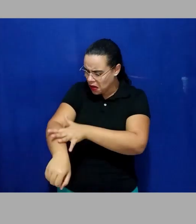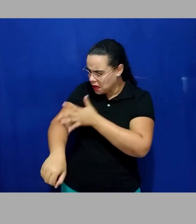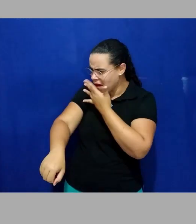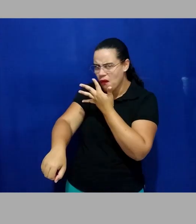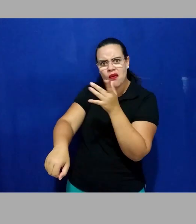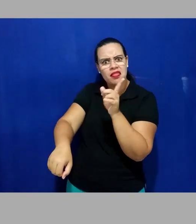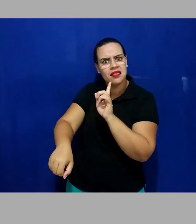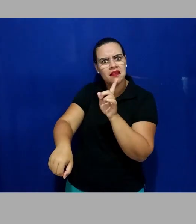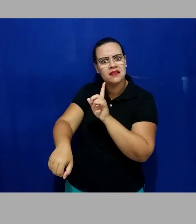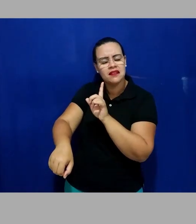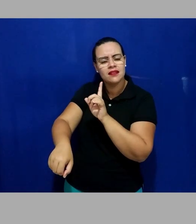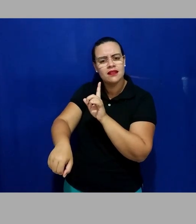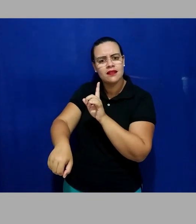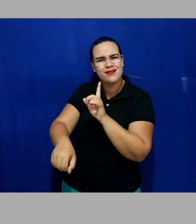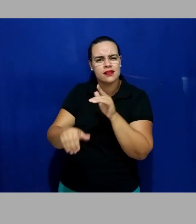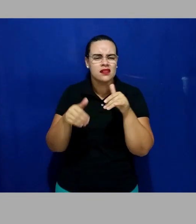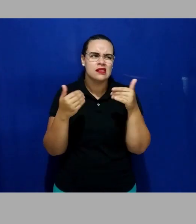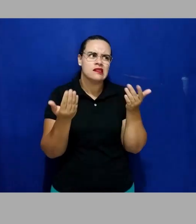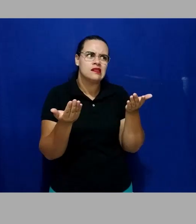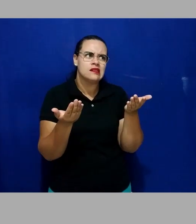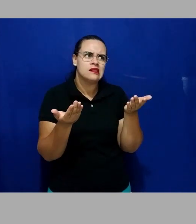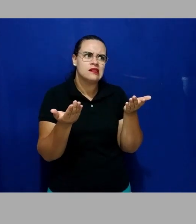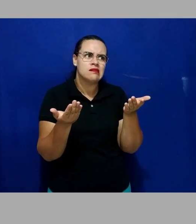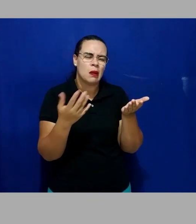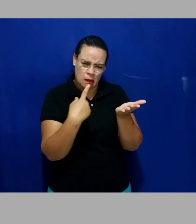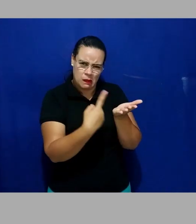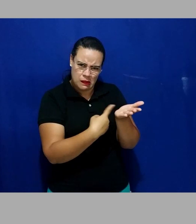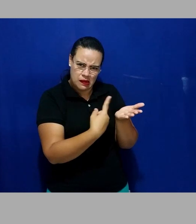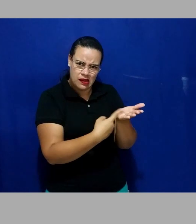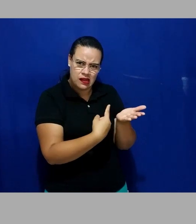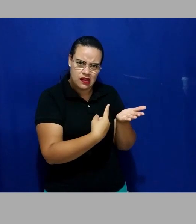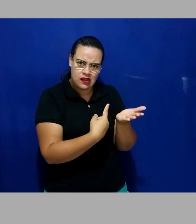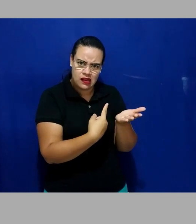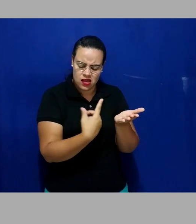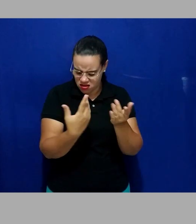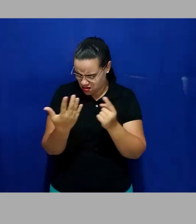cor, dessa minha não cor, desse